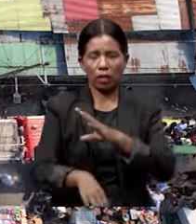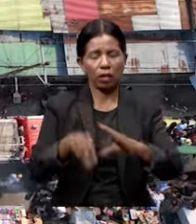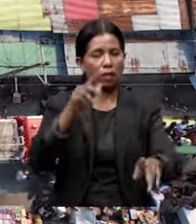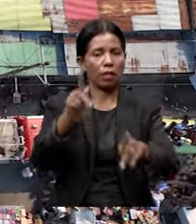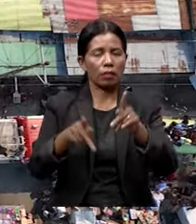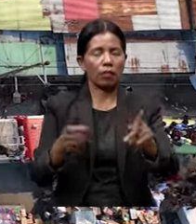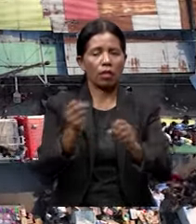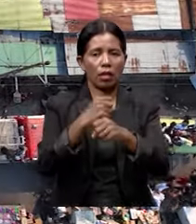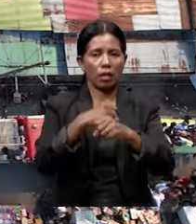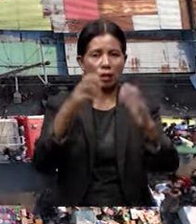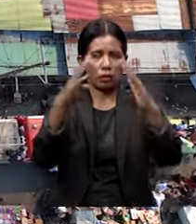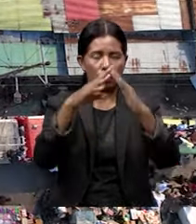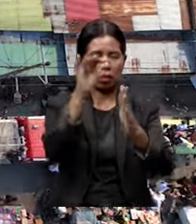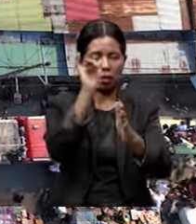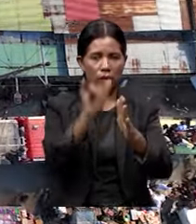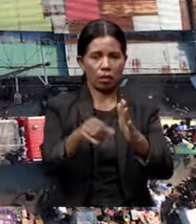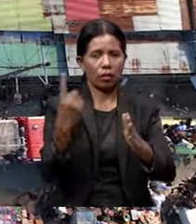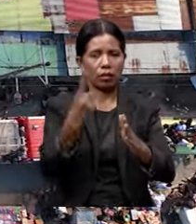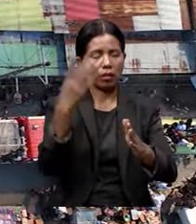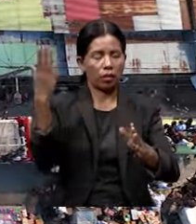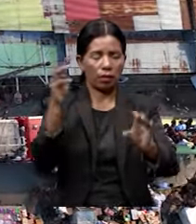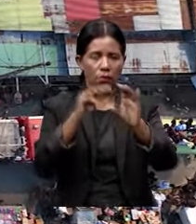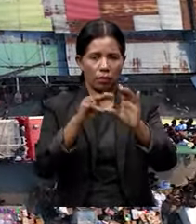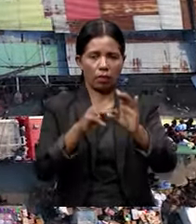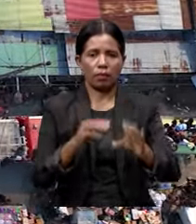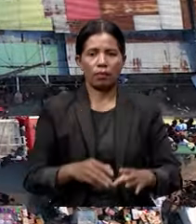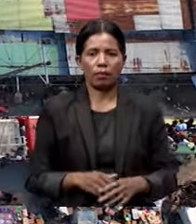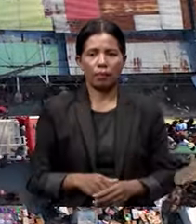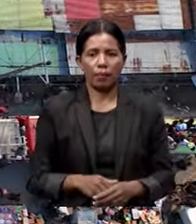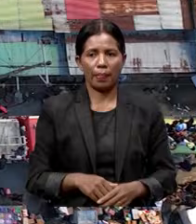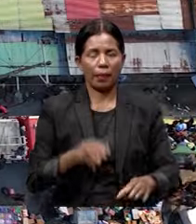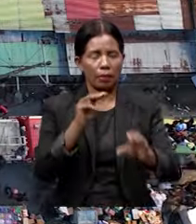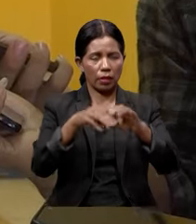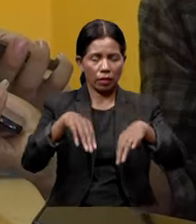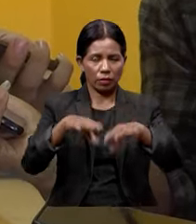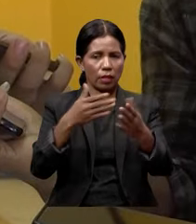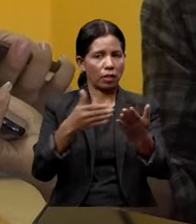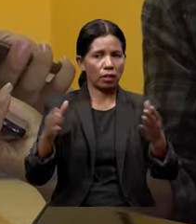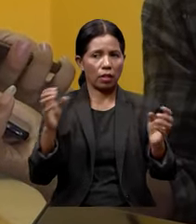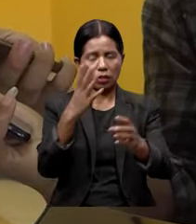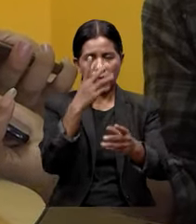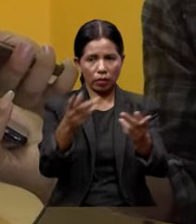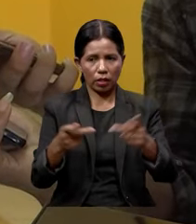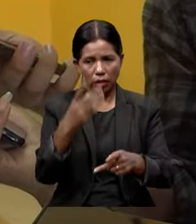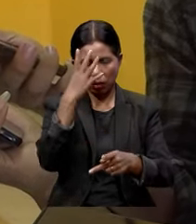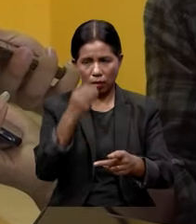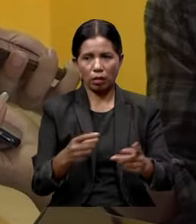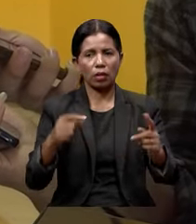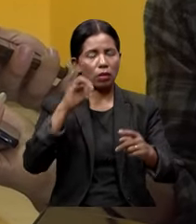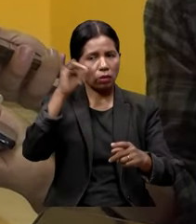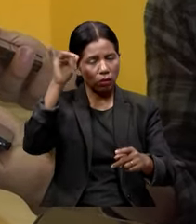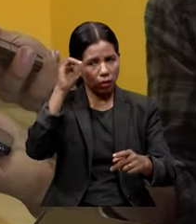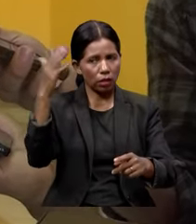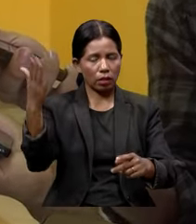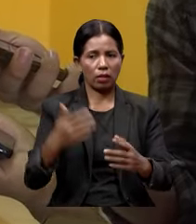comunidade de Halo Uma, o de Hela Permanente e Mercado Laran. Marcado por França, marcado los fatin toba. Até o que é que